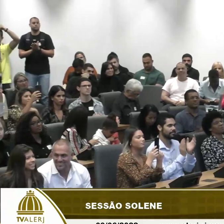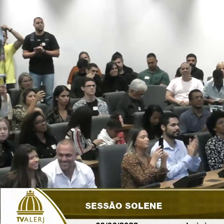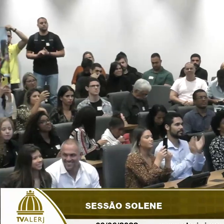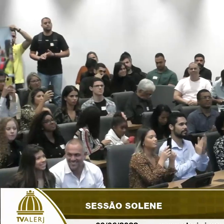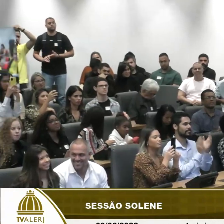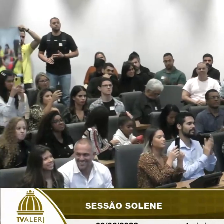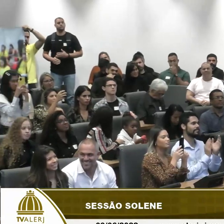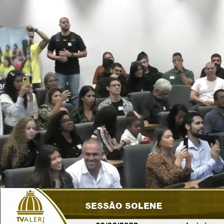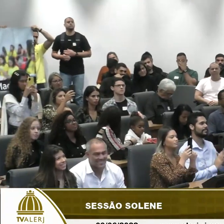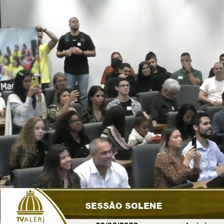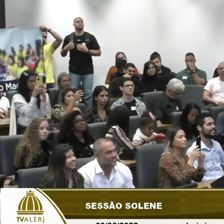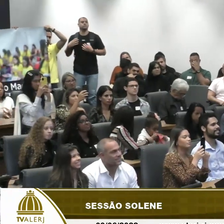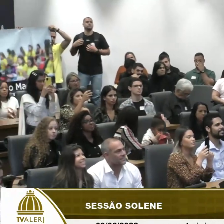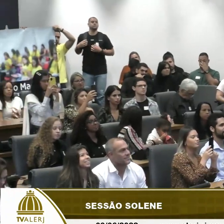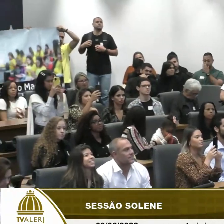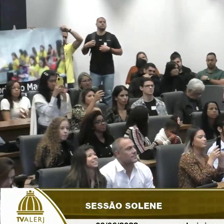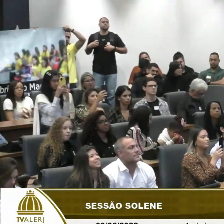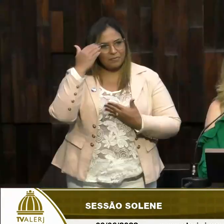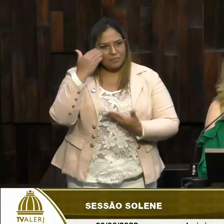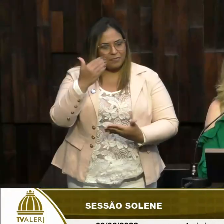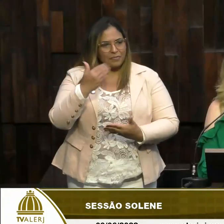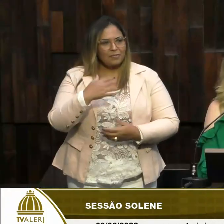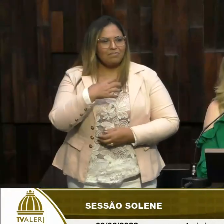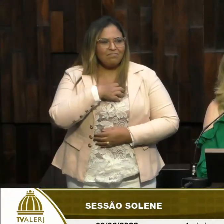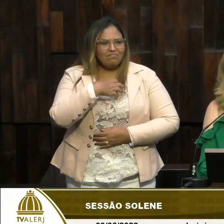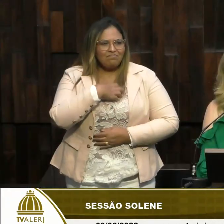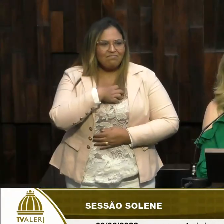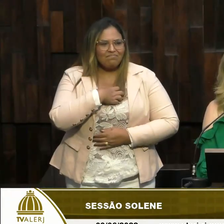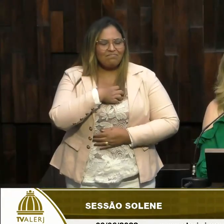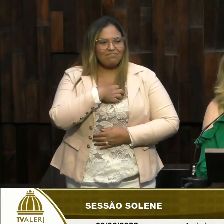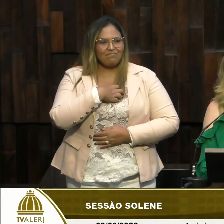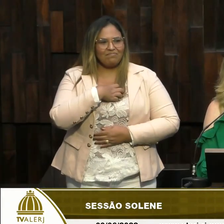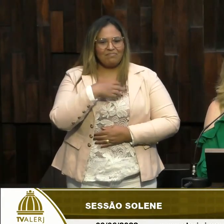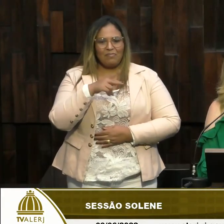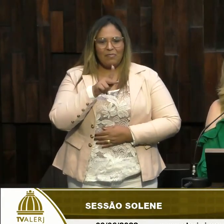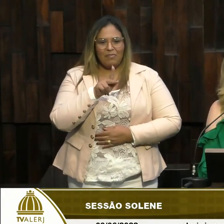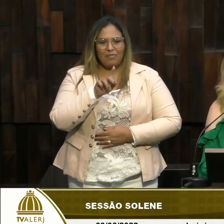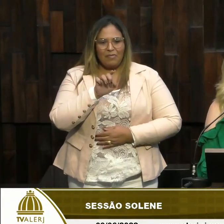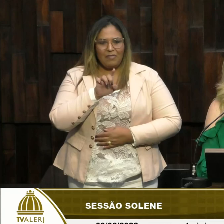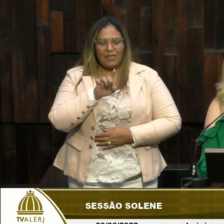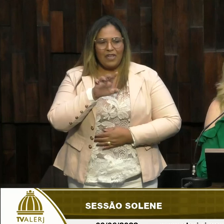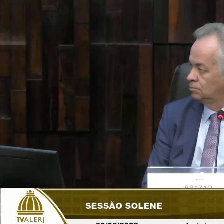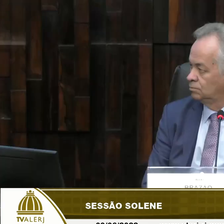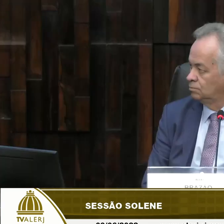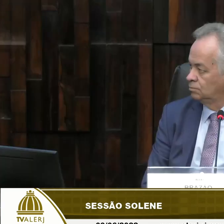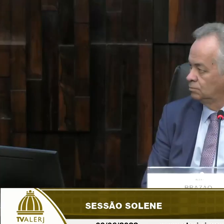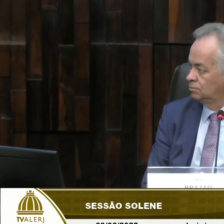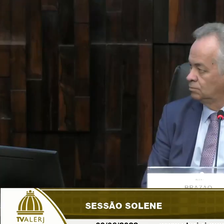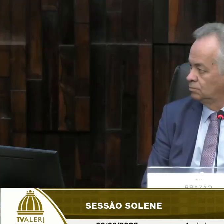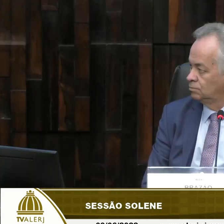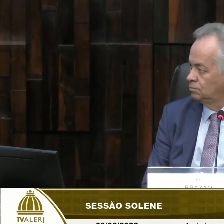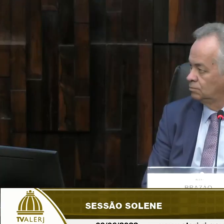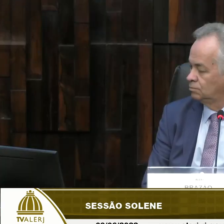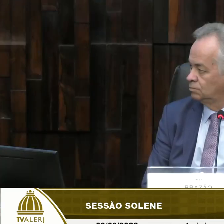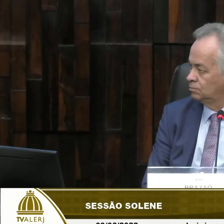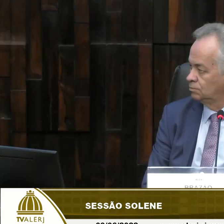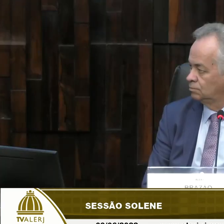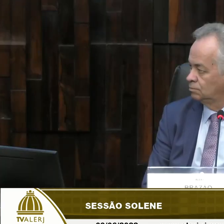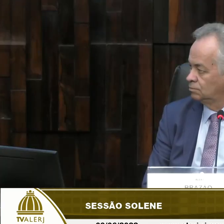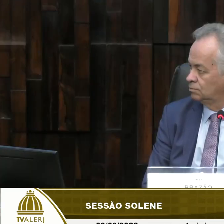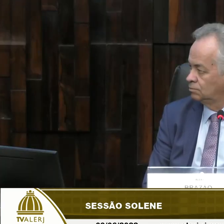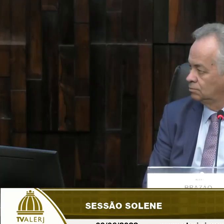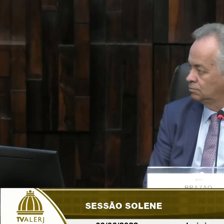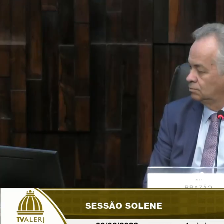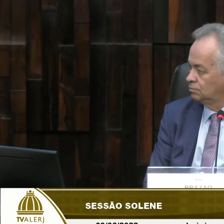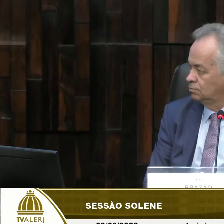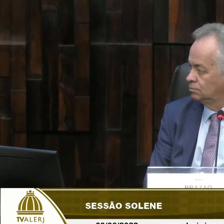Quero expressar a minha gratidão aqui ao deputado Pedro Brazão, que teve a